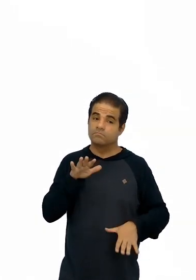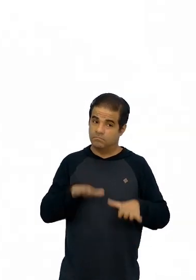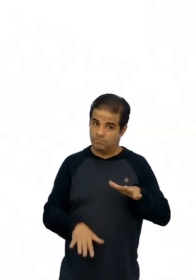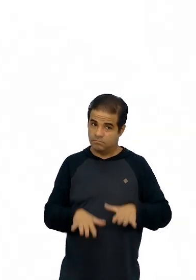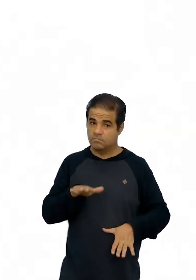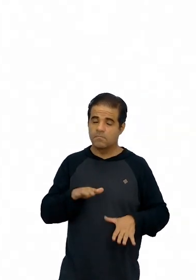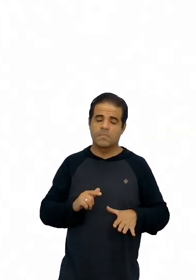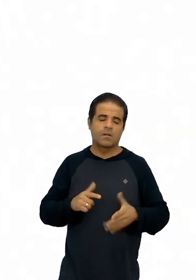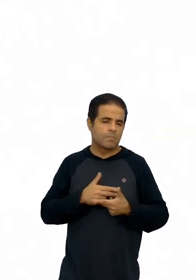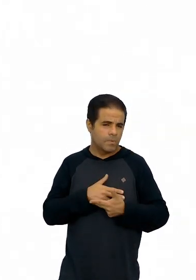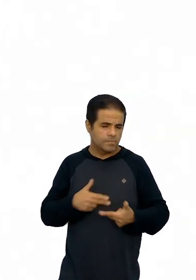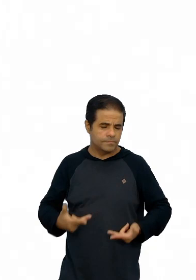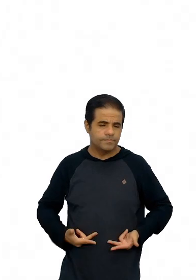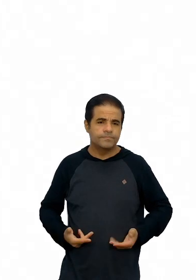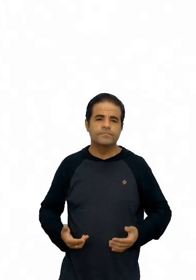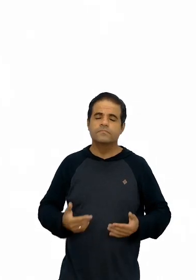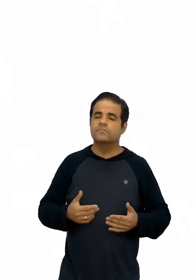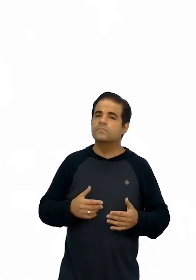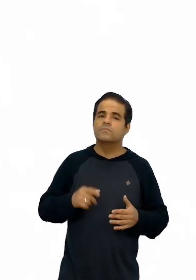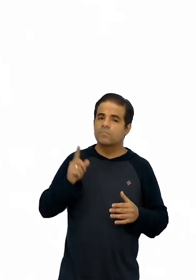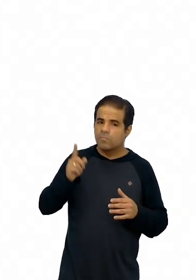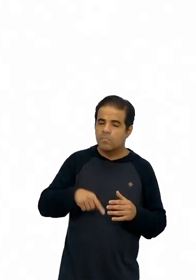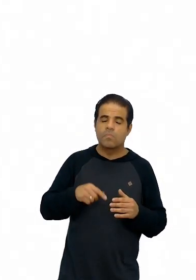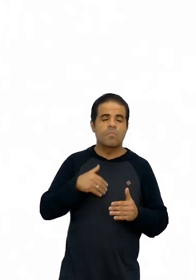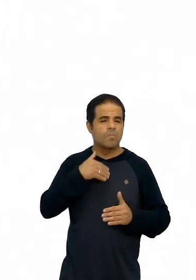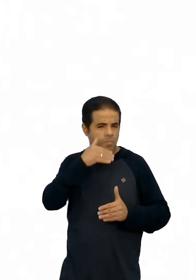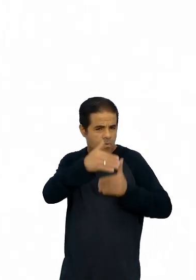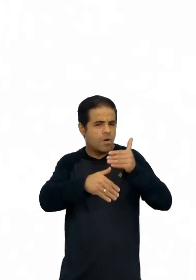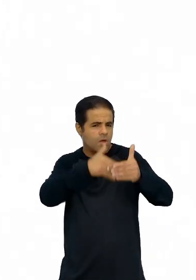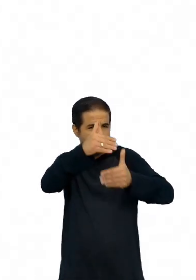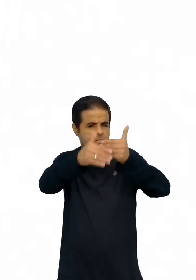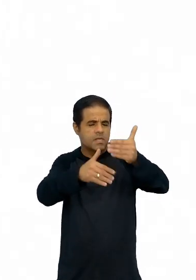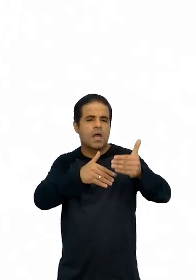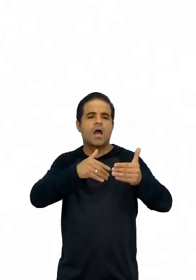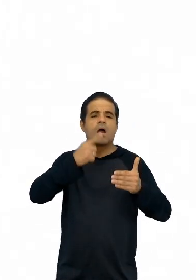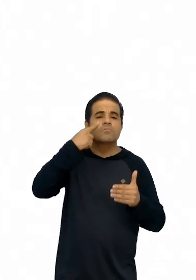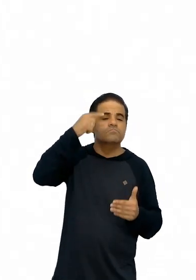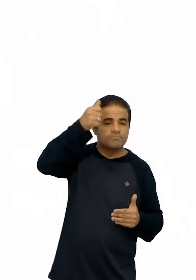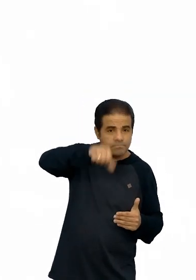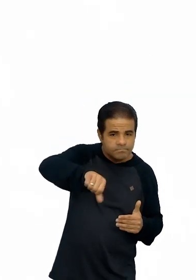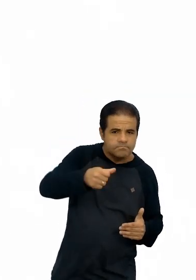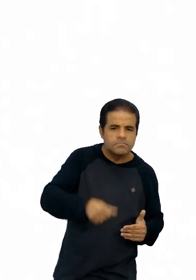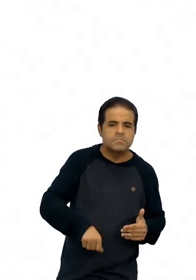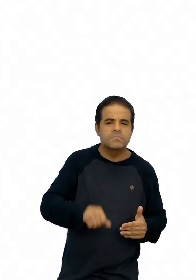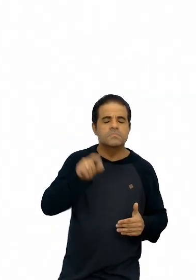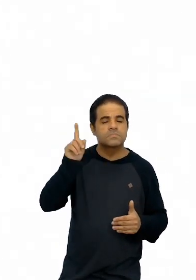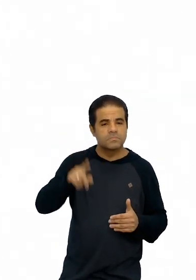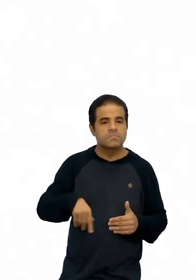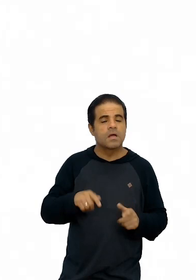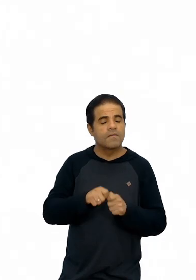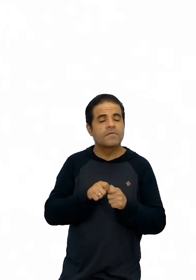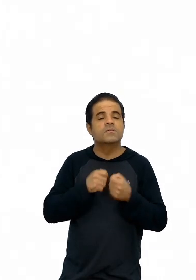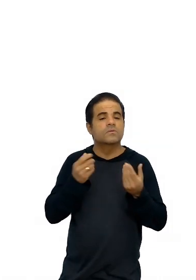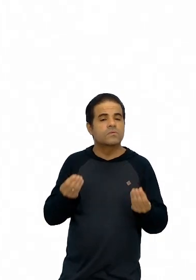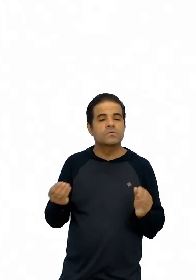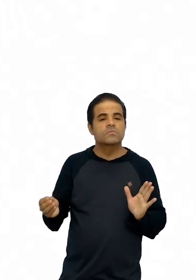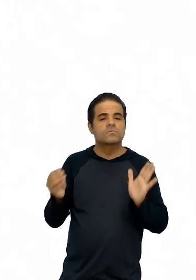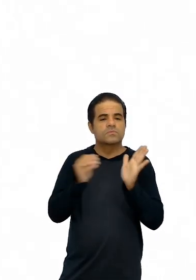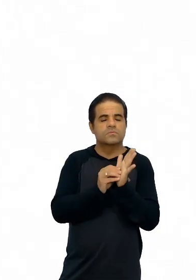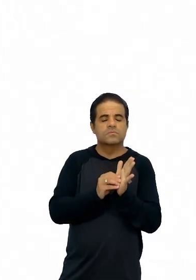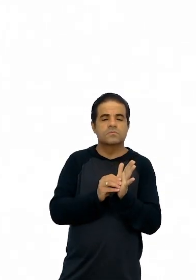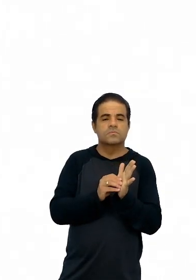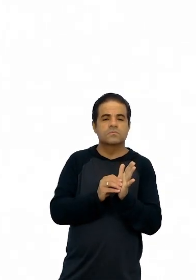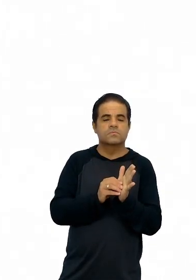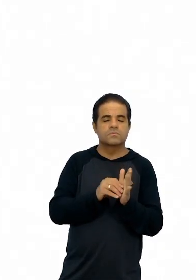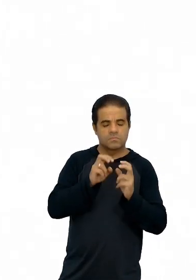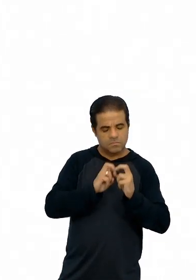né, algo que não deixa de ser um processo, um instrumento avaliativo, é fazer, colocá-los, às vezes,